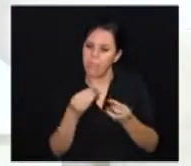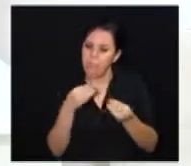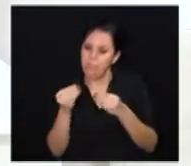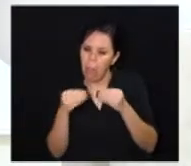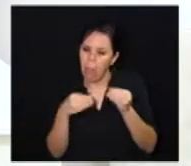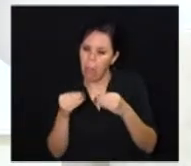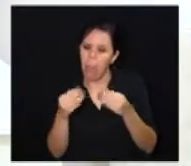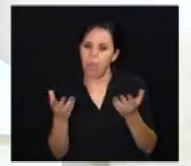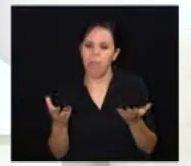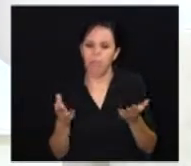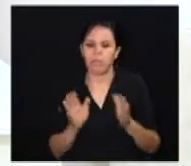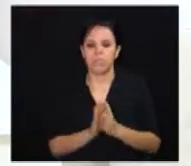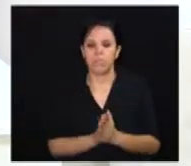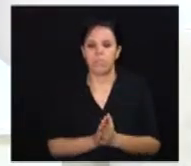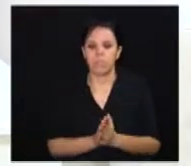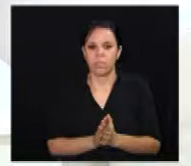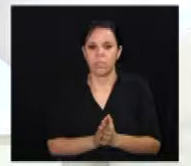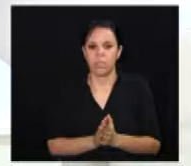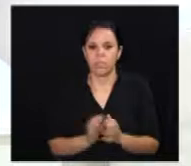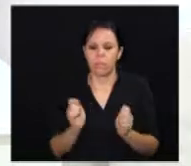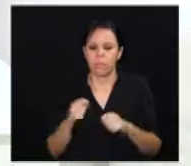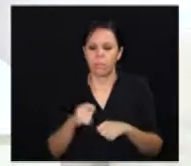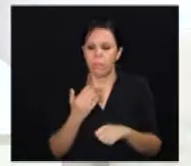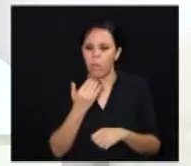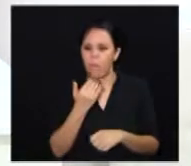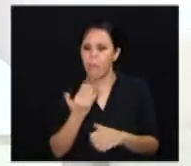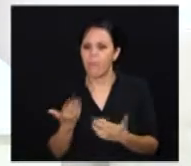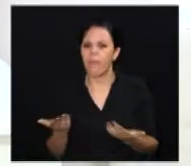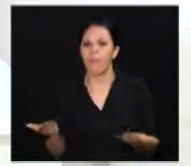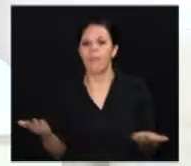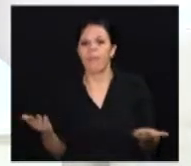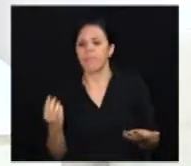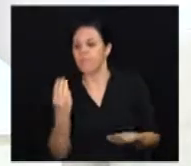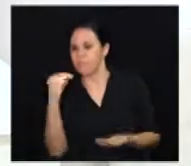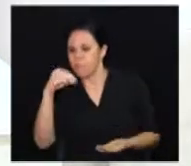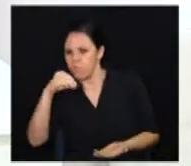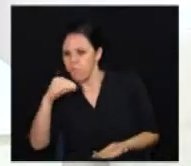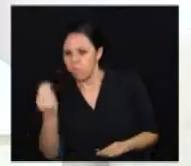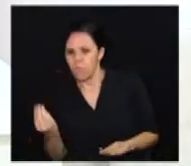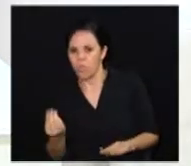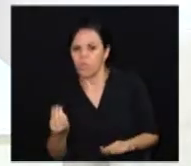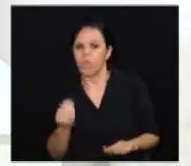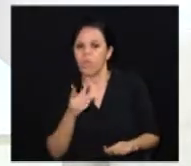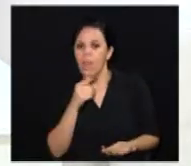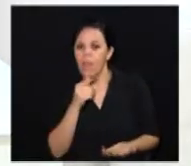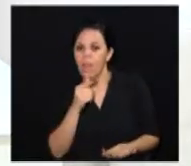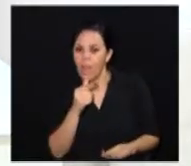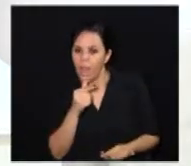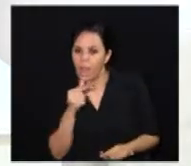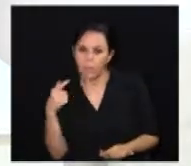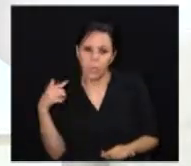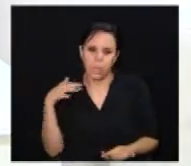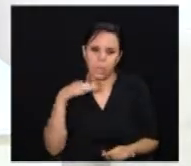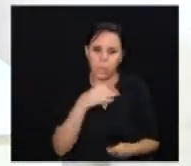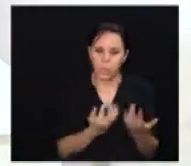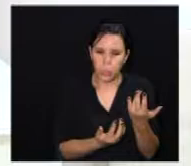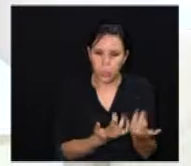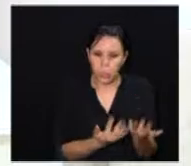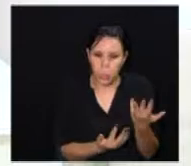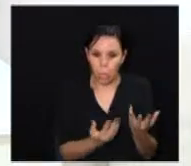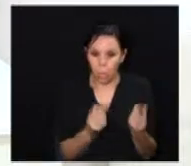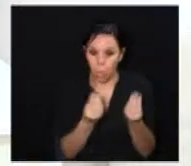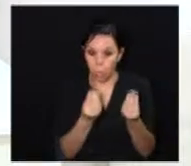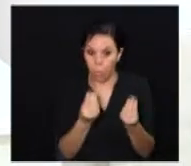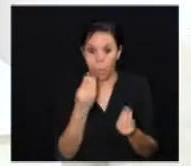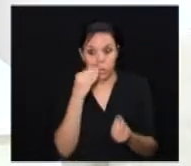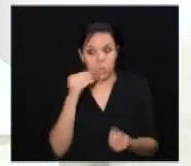molinho. Mas o ponto correto seria al dente. Então 3 minutos em média na água quente com bastante sal. Né? A água para cozimento da massa